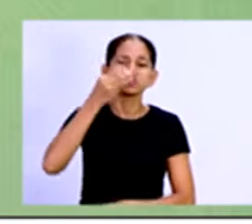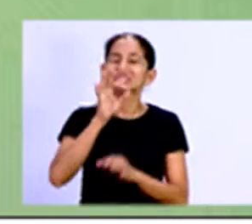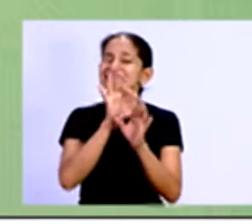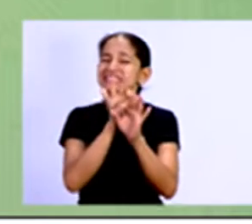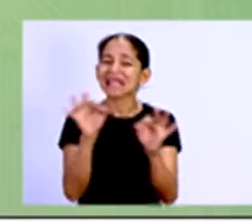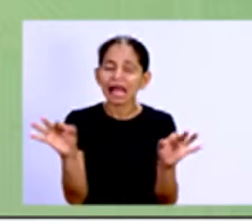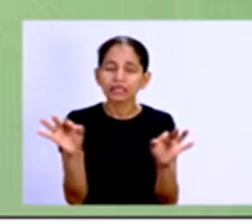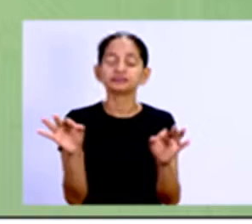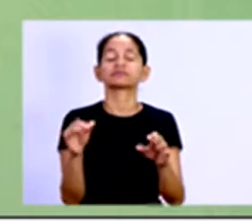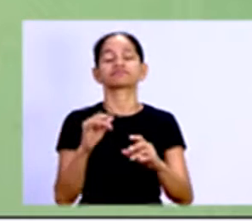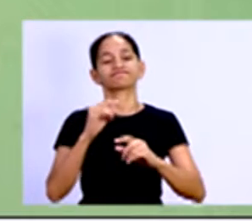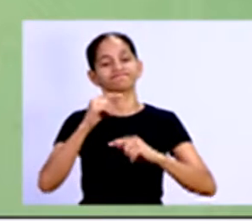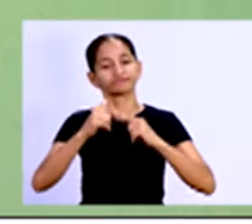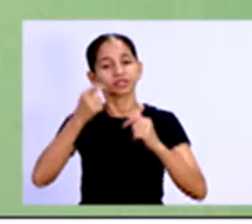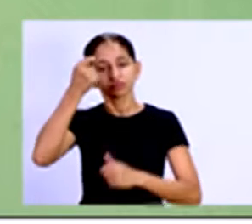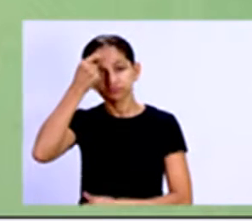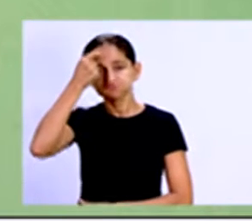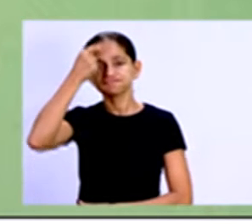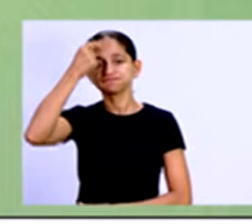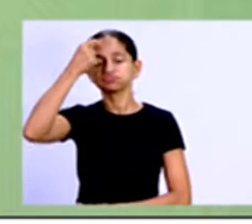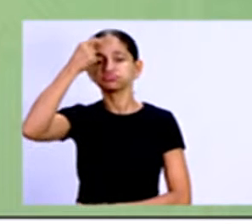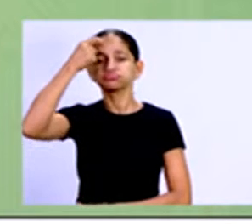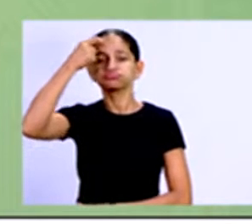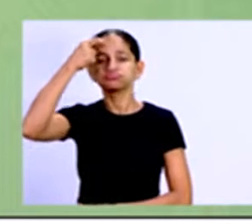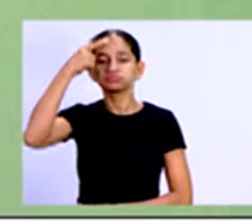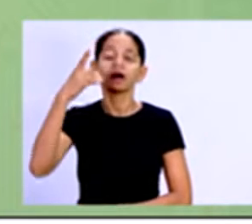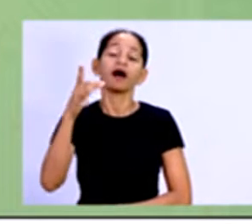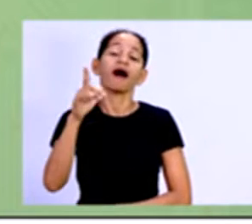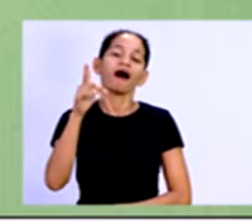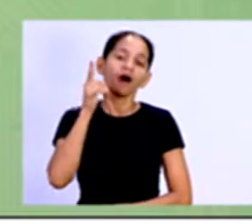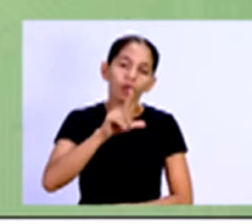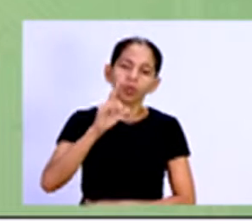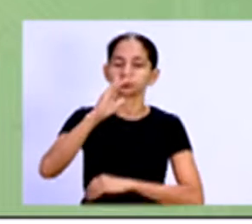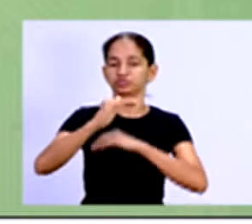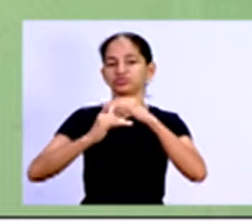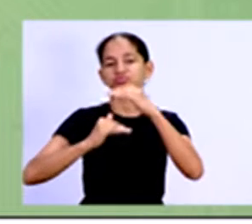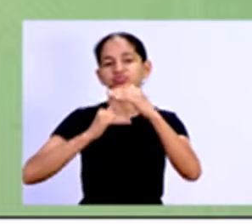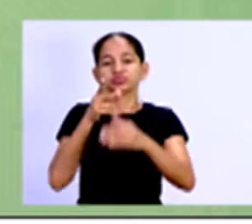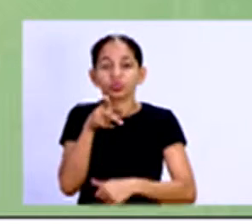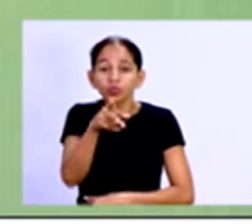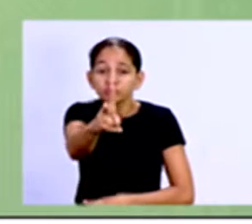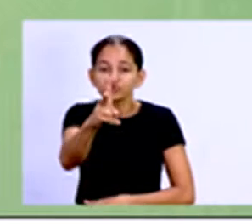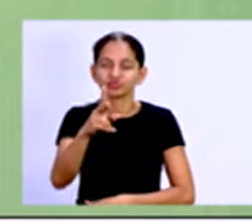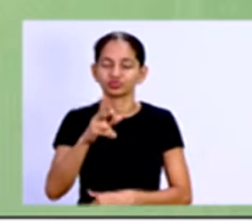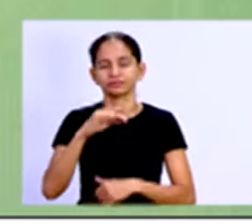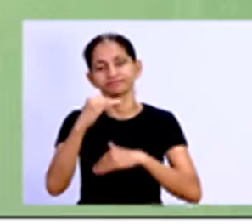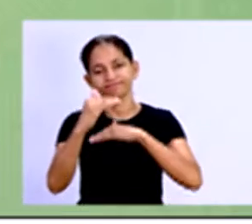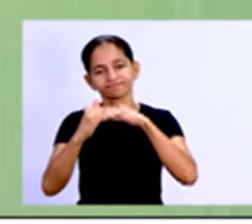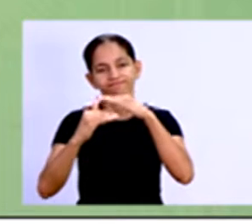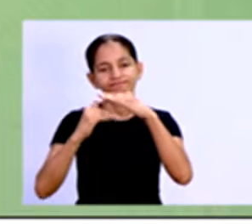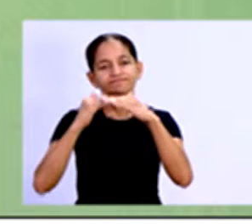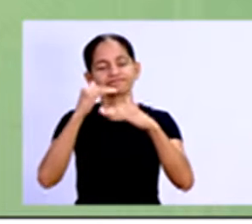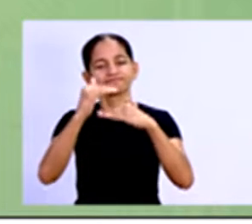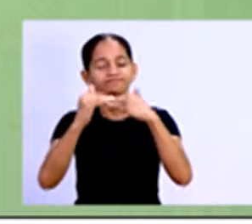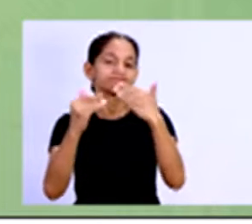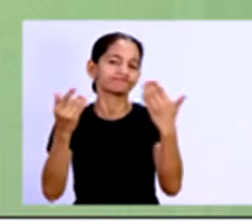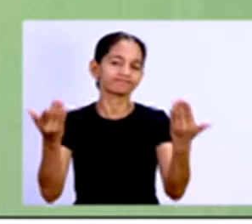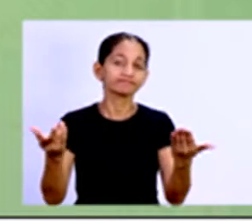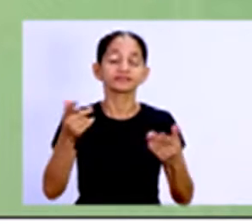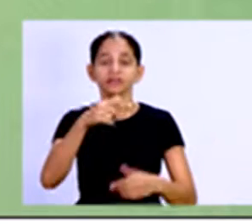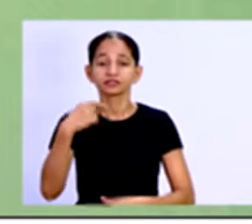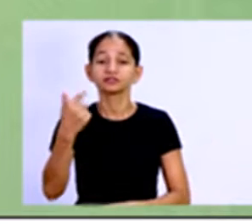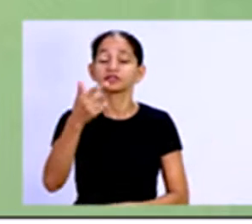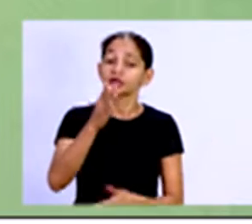ali, num ser social. Então veja que a gente continua a construção e o debate da unidade 1. Mas aqui a gente vai dividir isso em